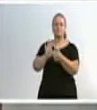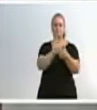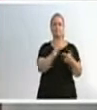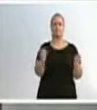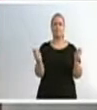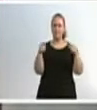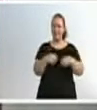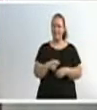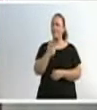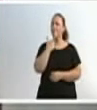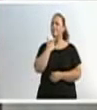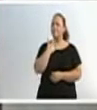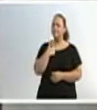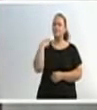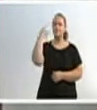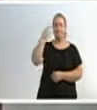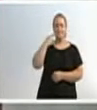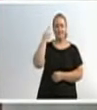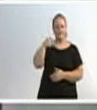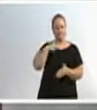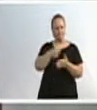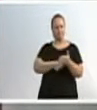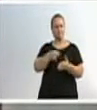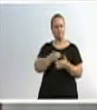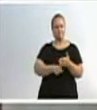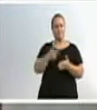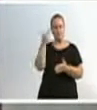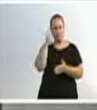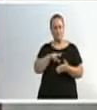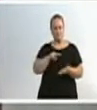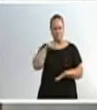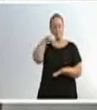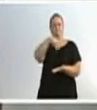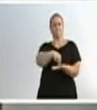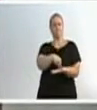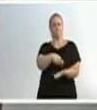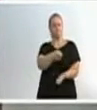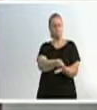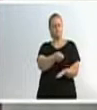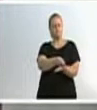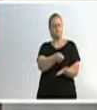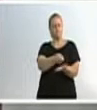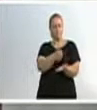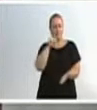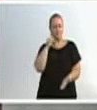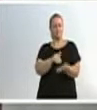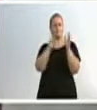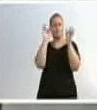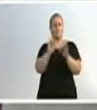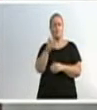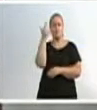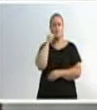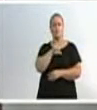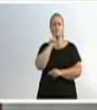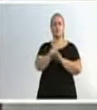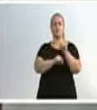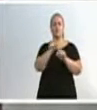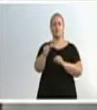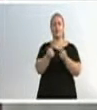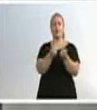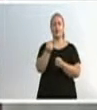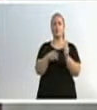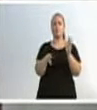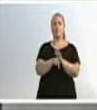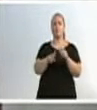sim, com vontade política, com determinação, a gente fazer, e eu vou lutar de forma insistente, intransigente, e peço apoio de todos para que a gente desenvolva essa política